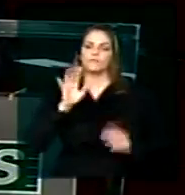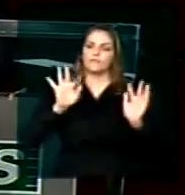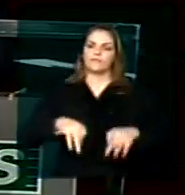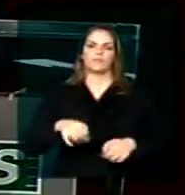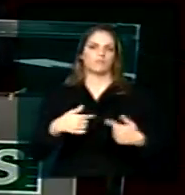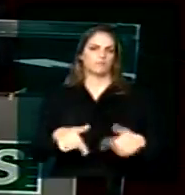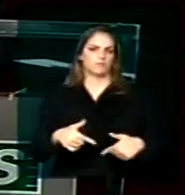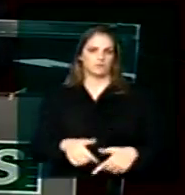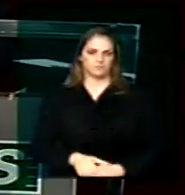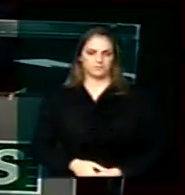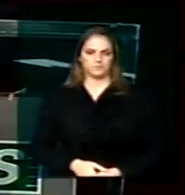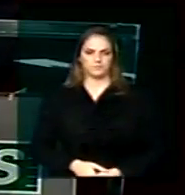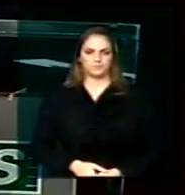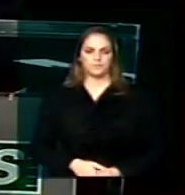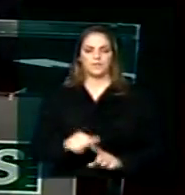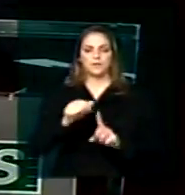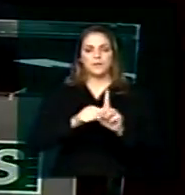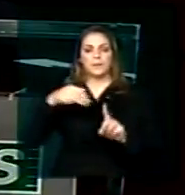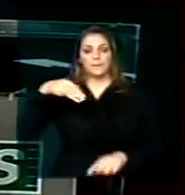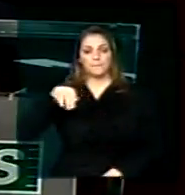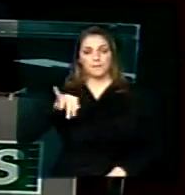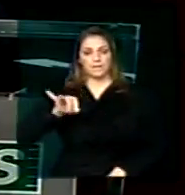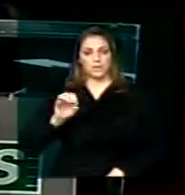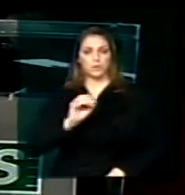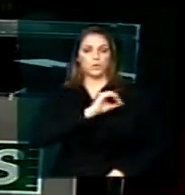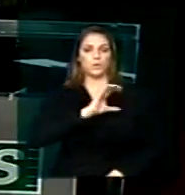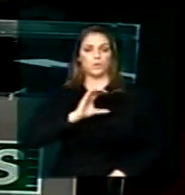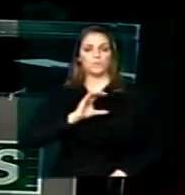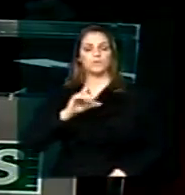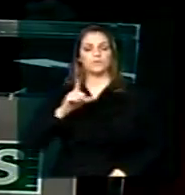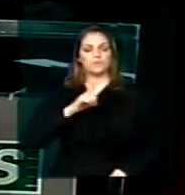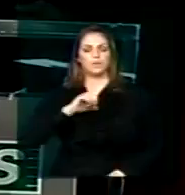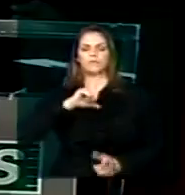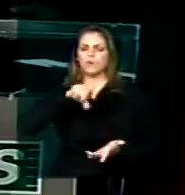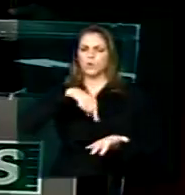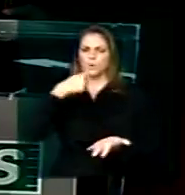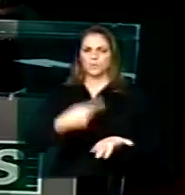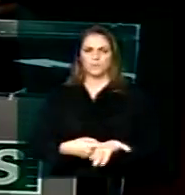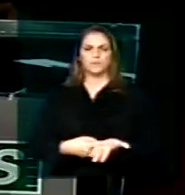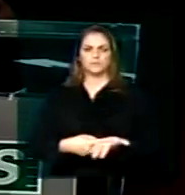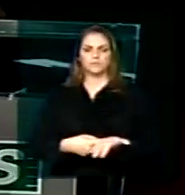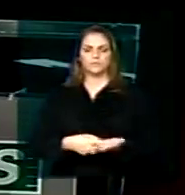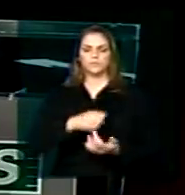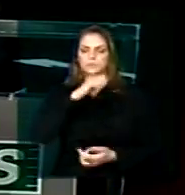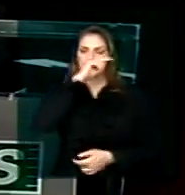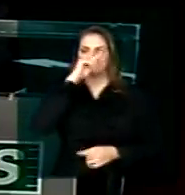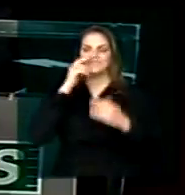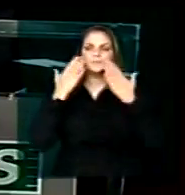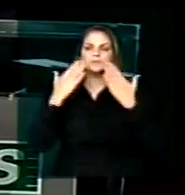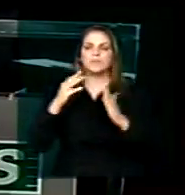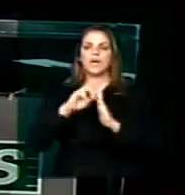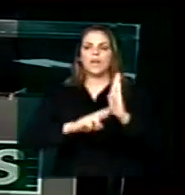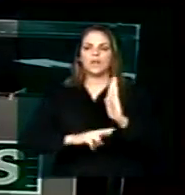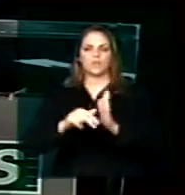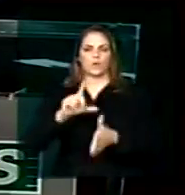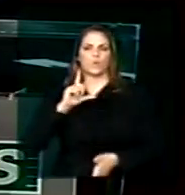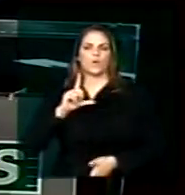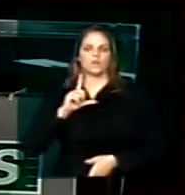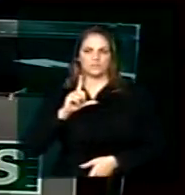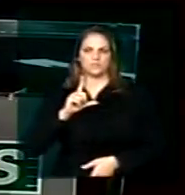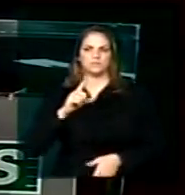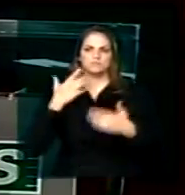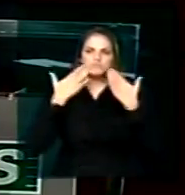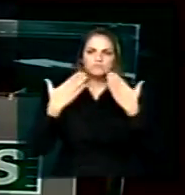dos trabalhos. Já no mês de maio, a comissão fez um compromisso de apresentar um relatório preliminar a